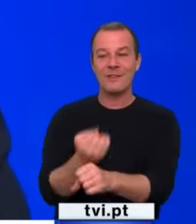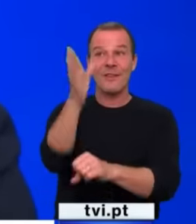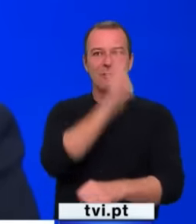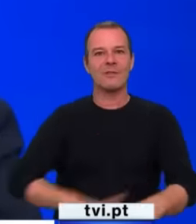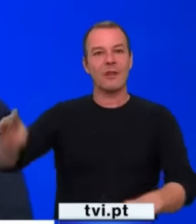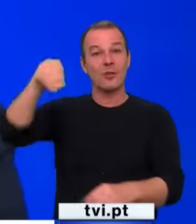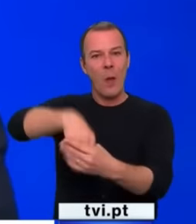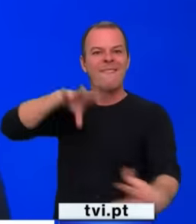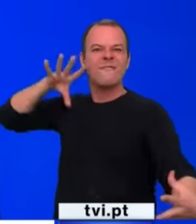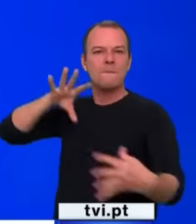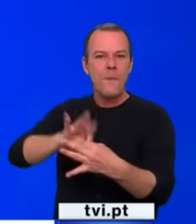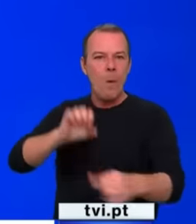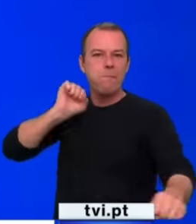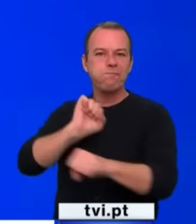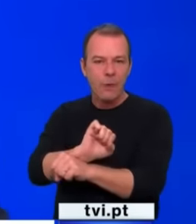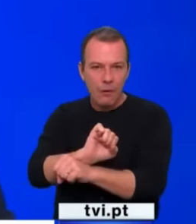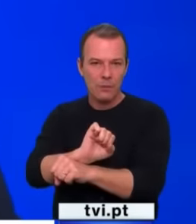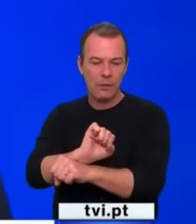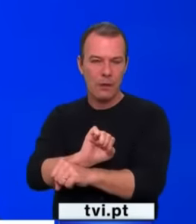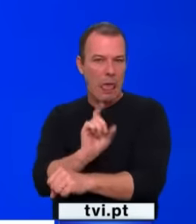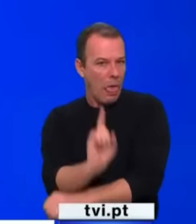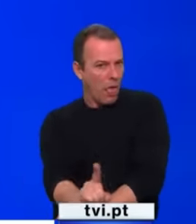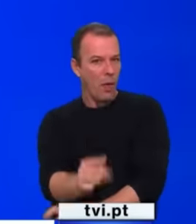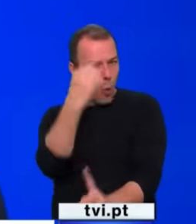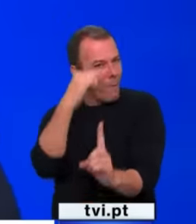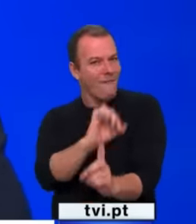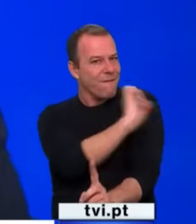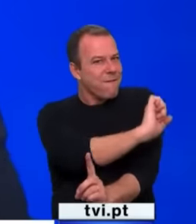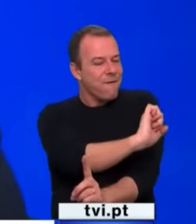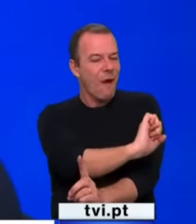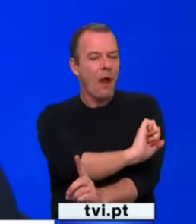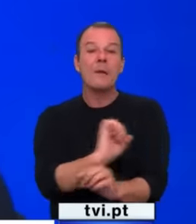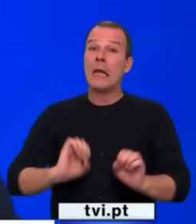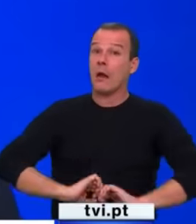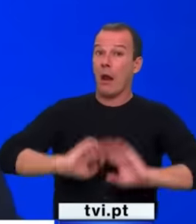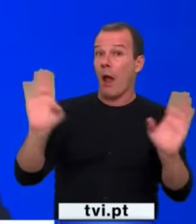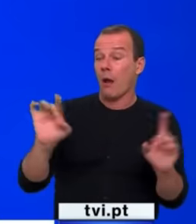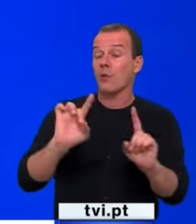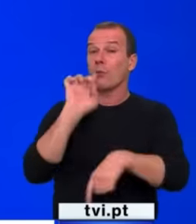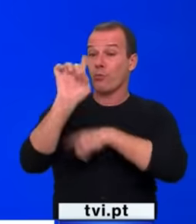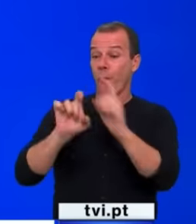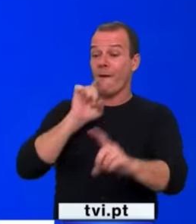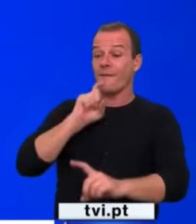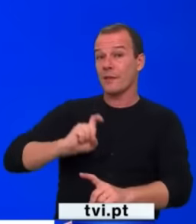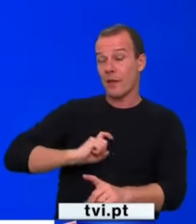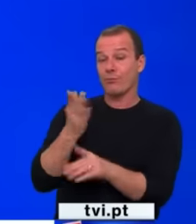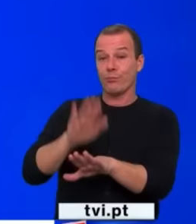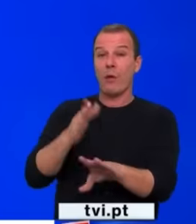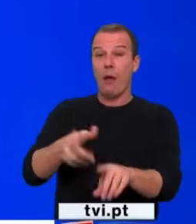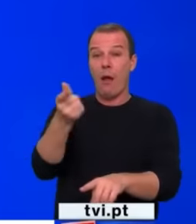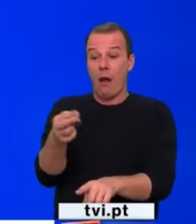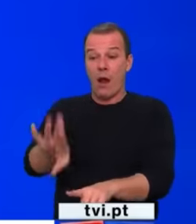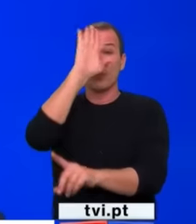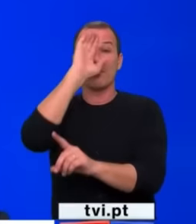querendo, numa espécie de comparação com outros regimes legais. E isso foi o que Pedro Nuno Santos quis. Claro que, entretanto, foi avisado, até por antigos ministros,